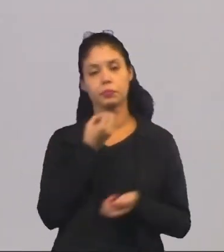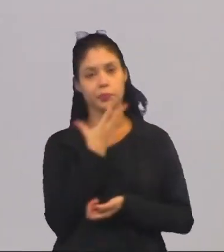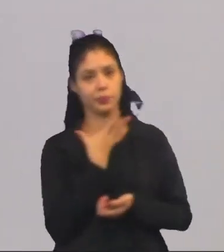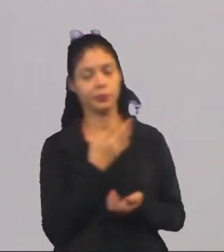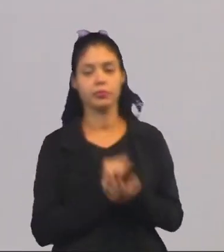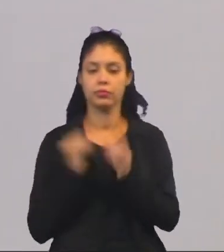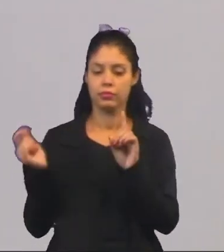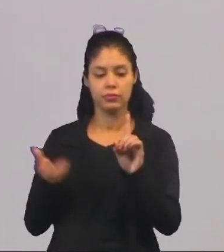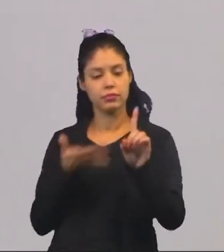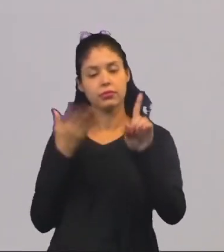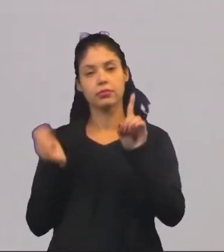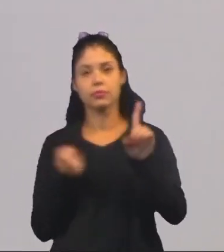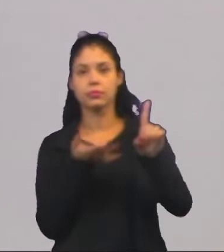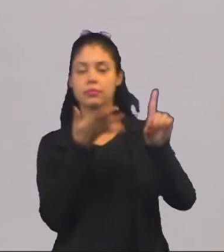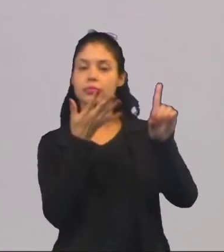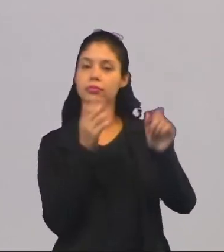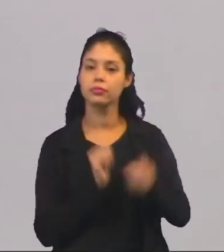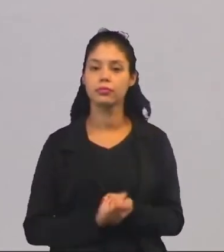te motivar,